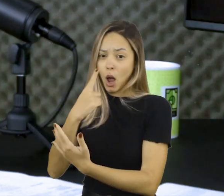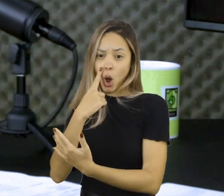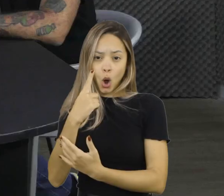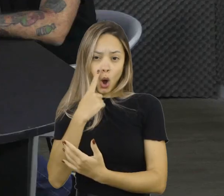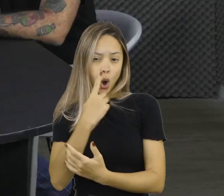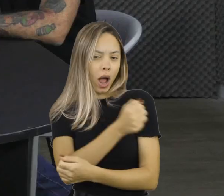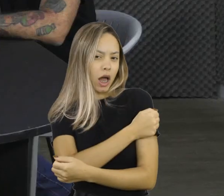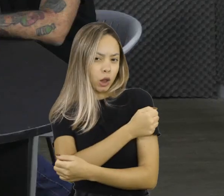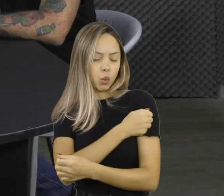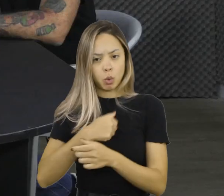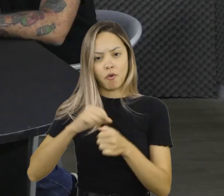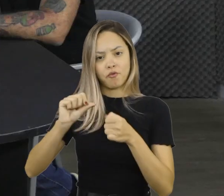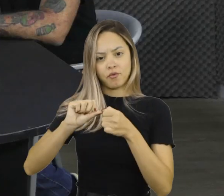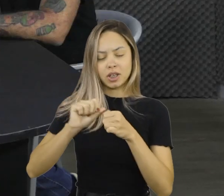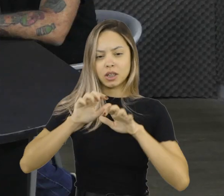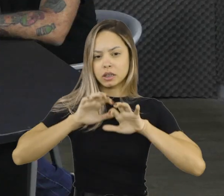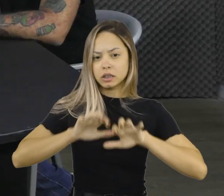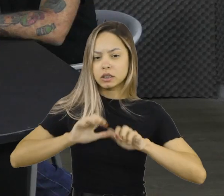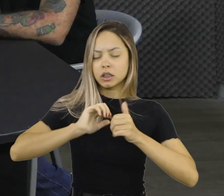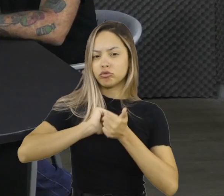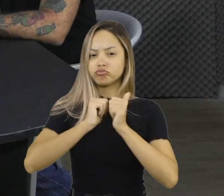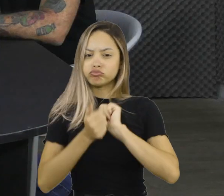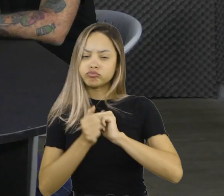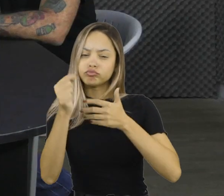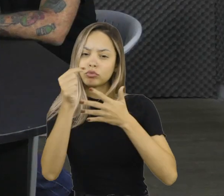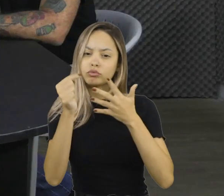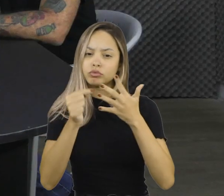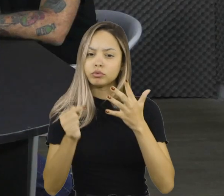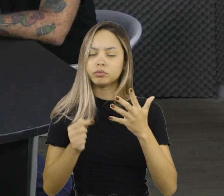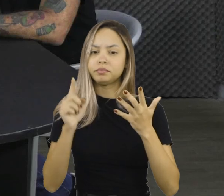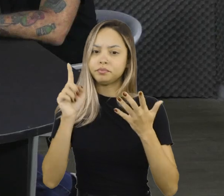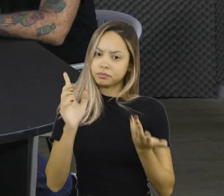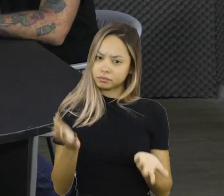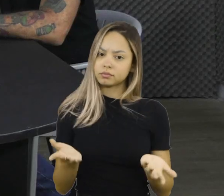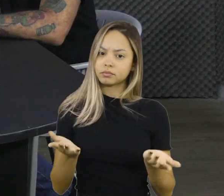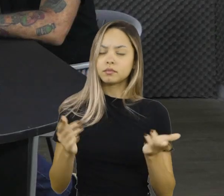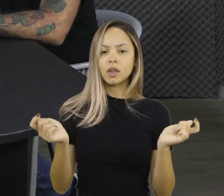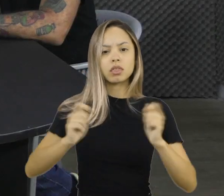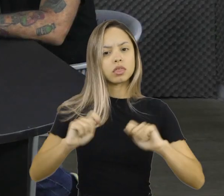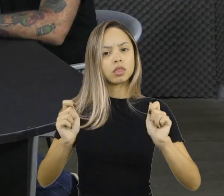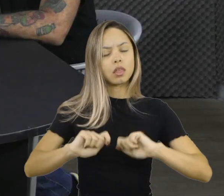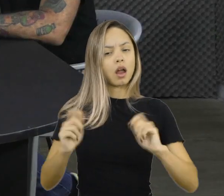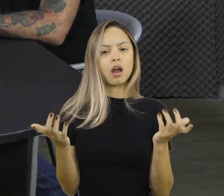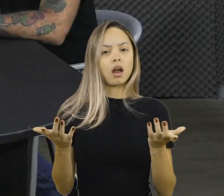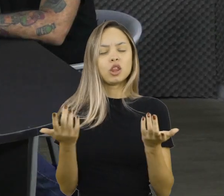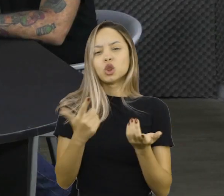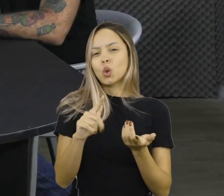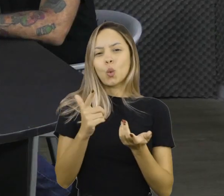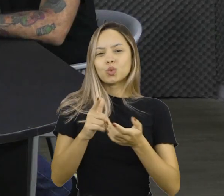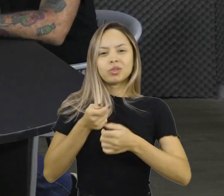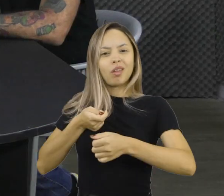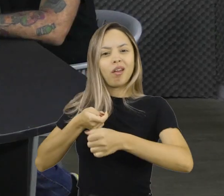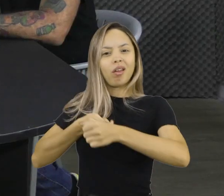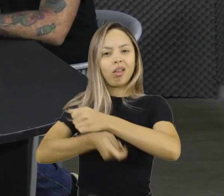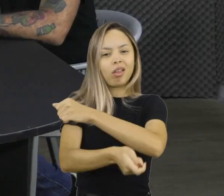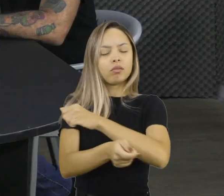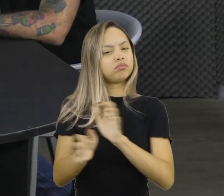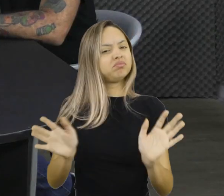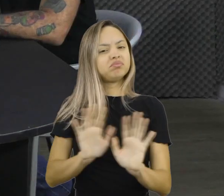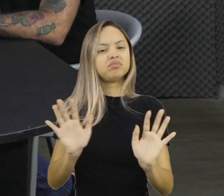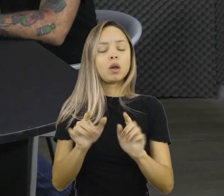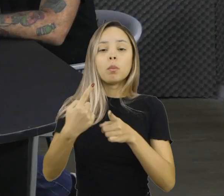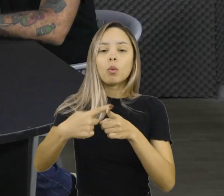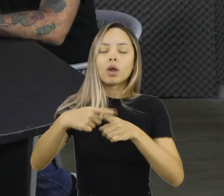com fulano e isso são iniciativas que são de baixo custo Concorda porque quando a gente pensa na